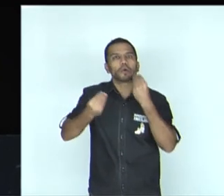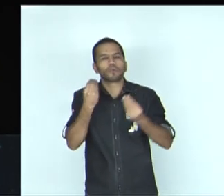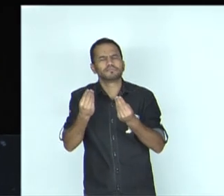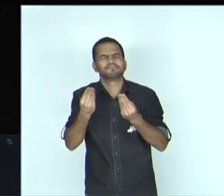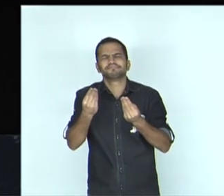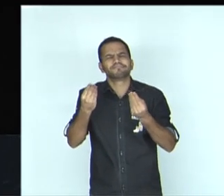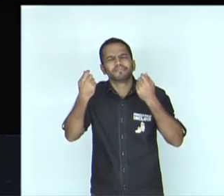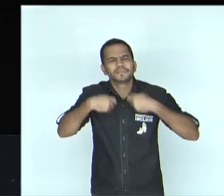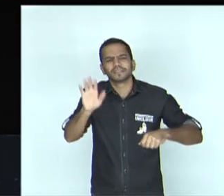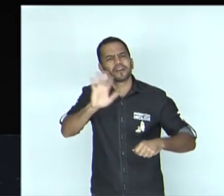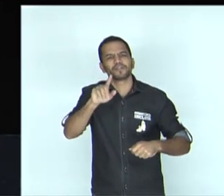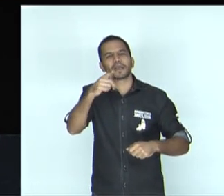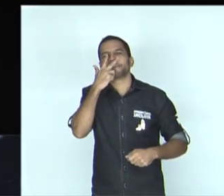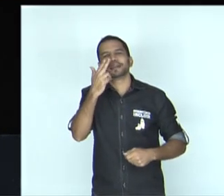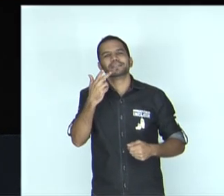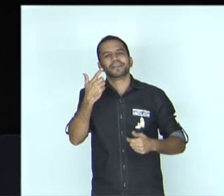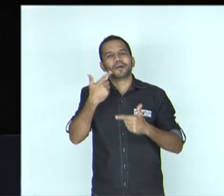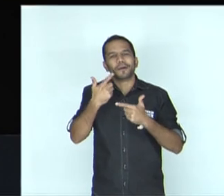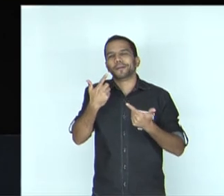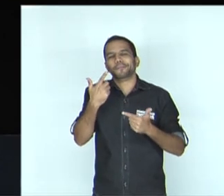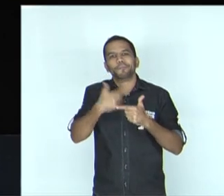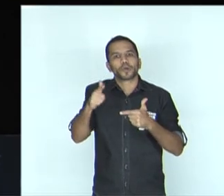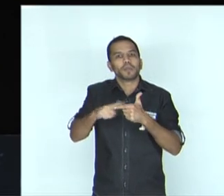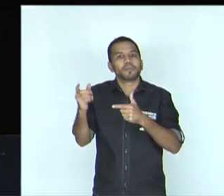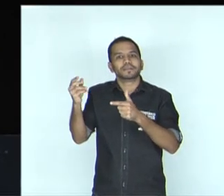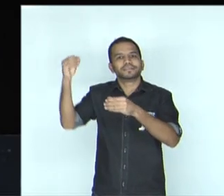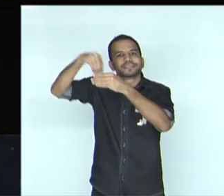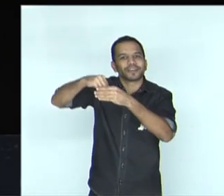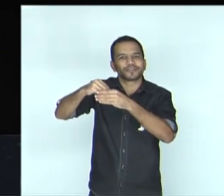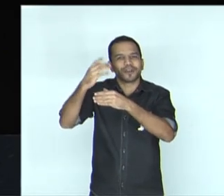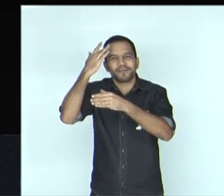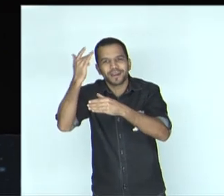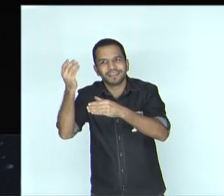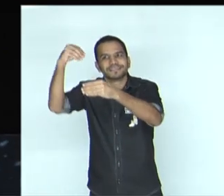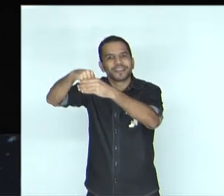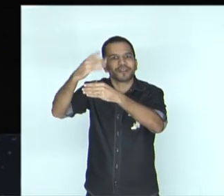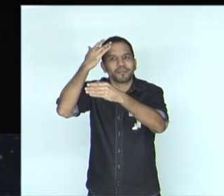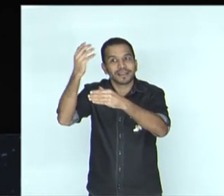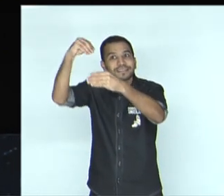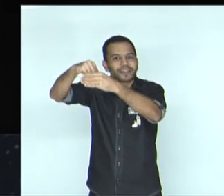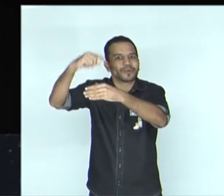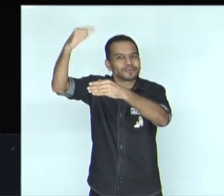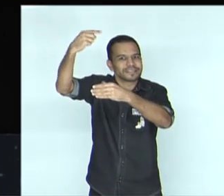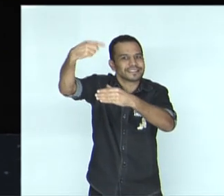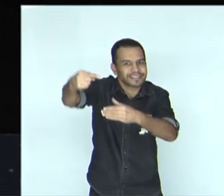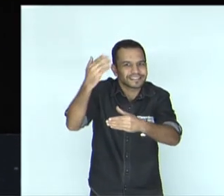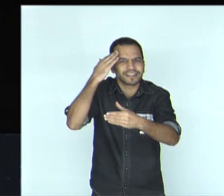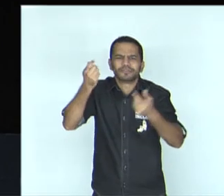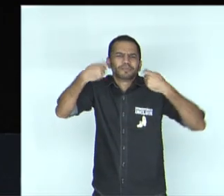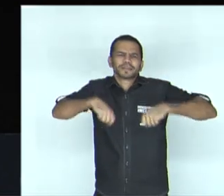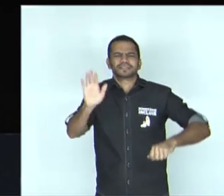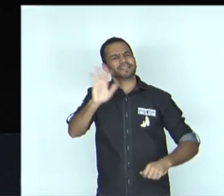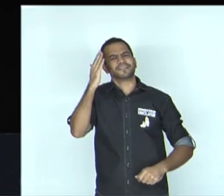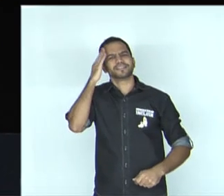você está ansioso por um problema de amanhã que pode nem vir. E se vier, pode vir numa